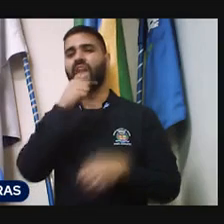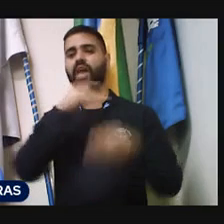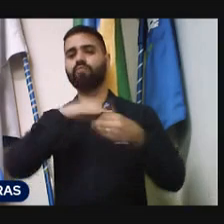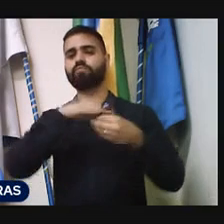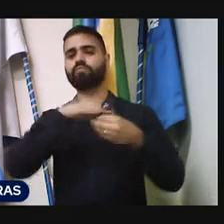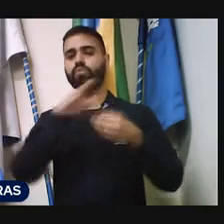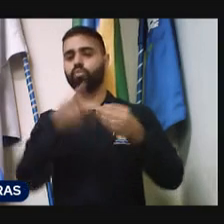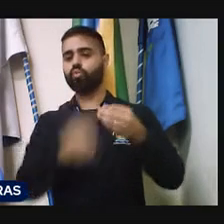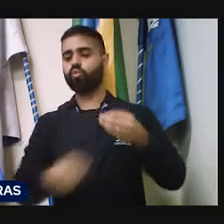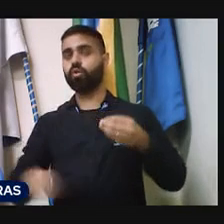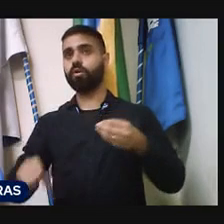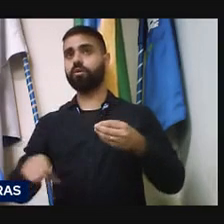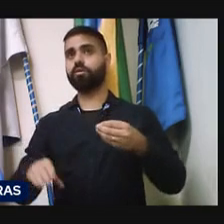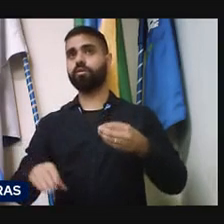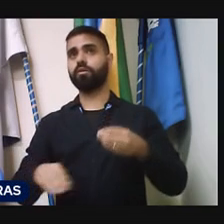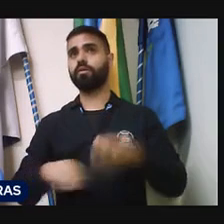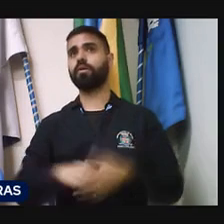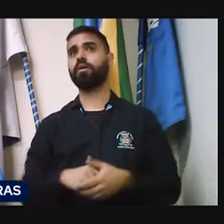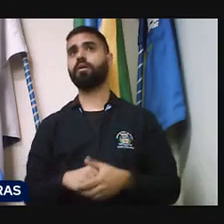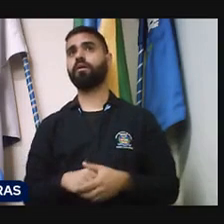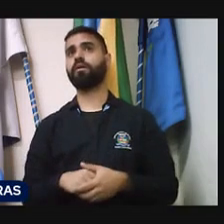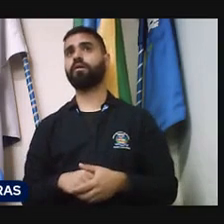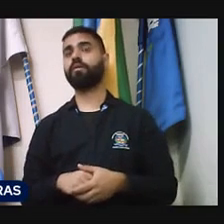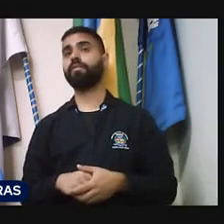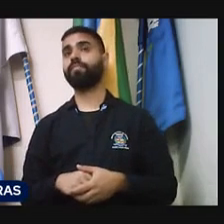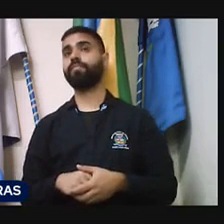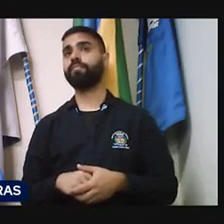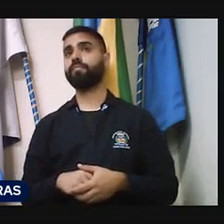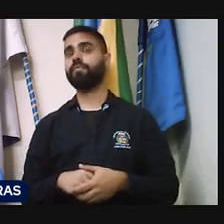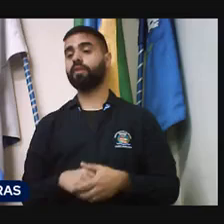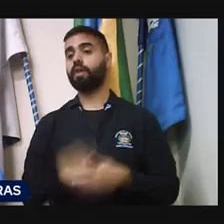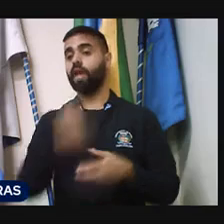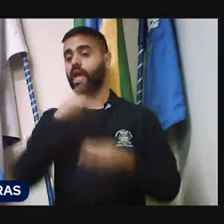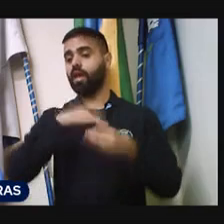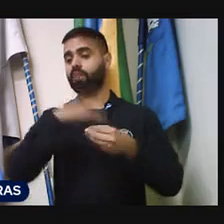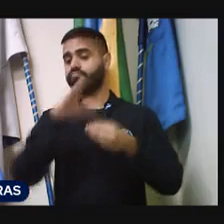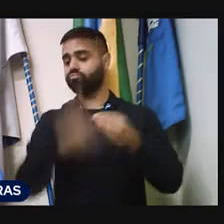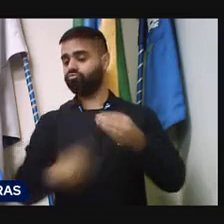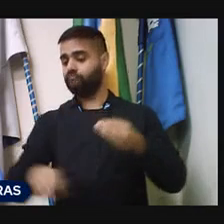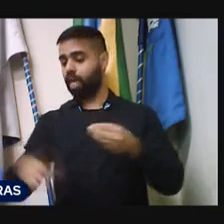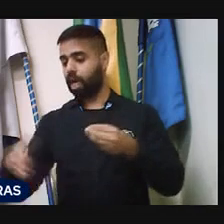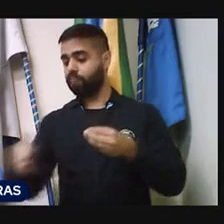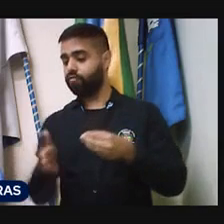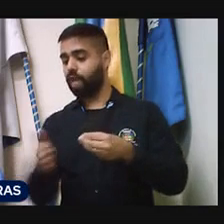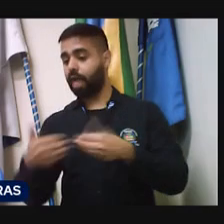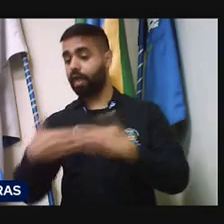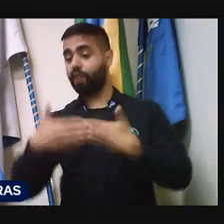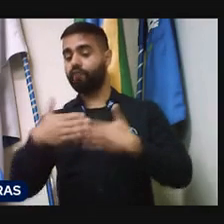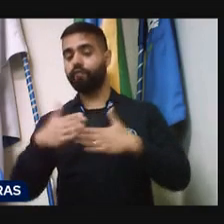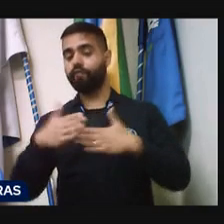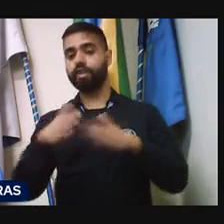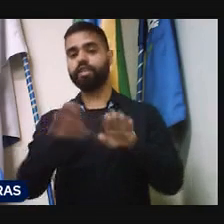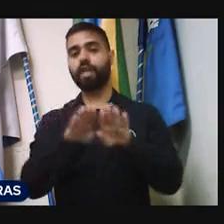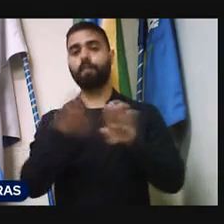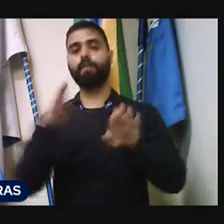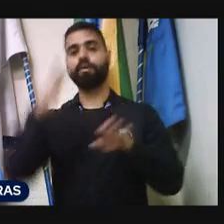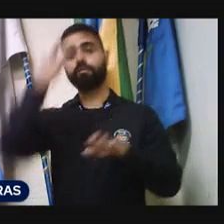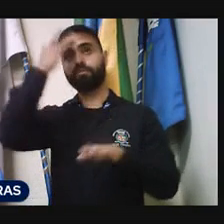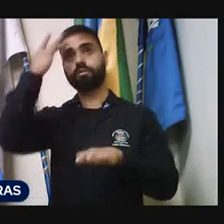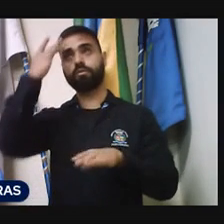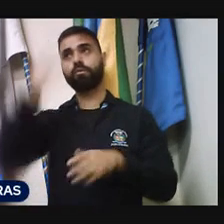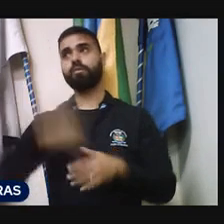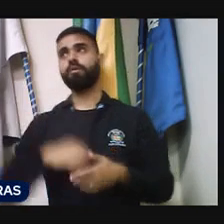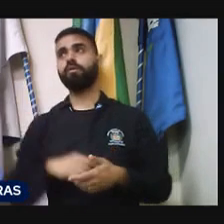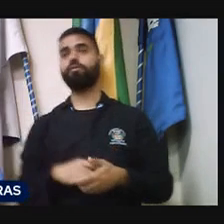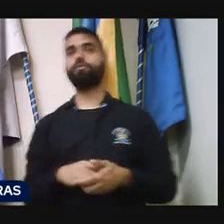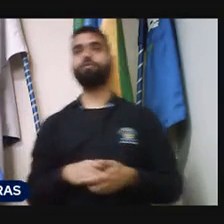aquele bem azul é bem azul mesmo passa na porta da casa de morango e ele vive com aquilo ali ó ele